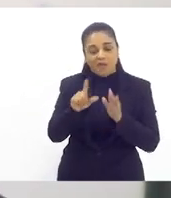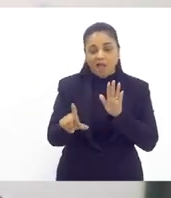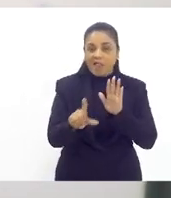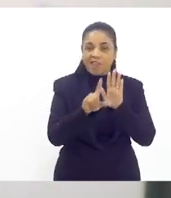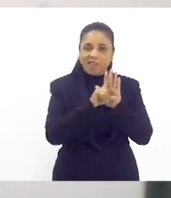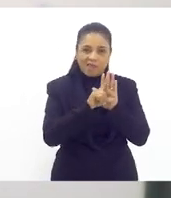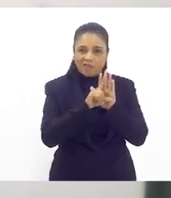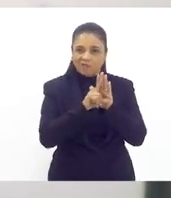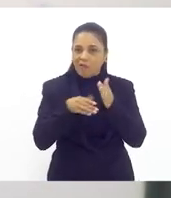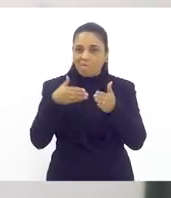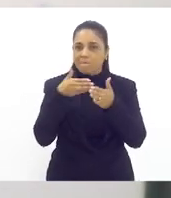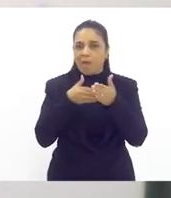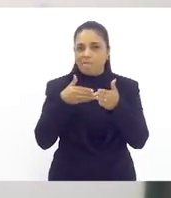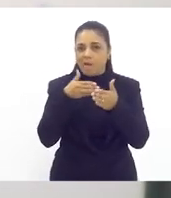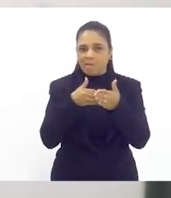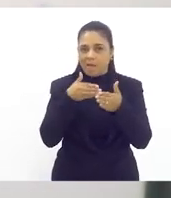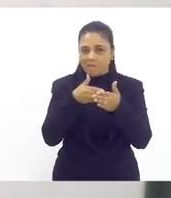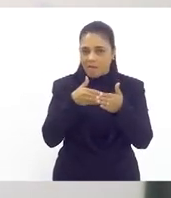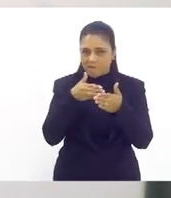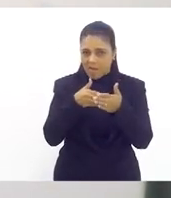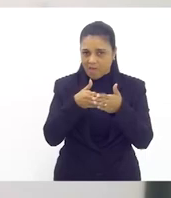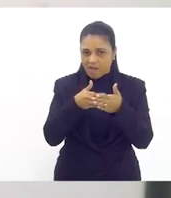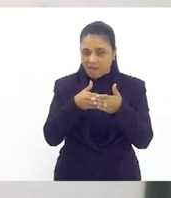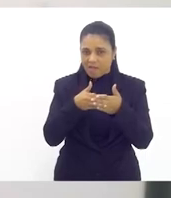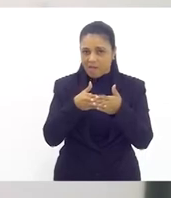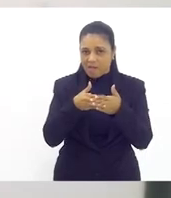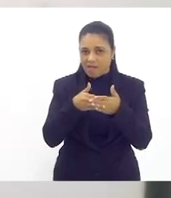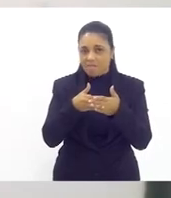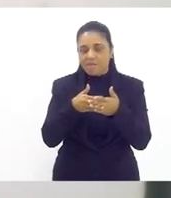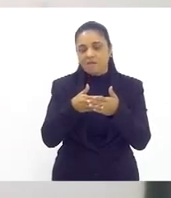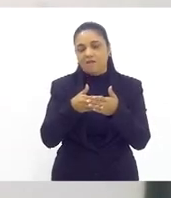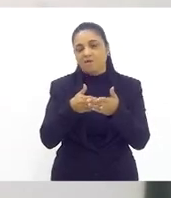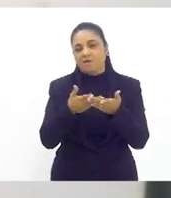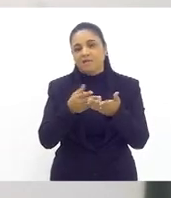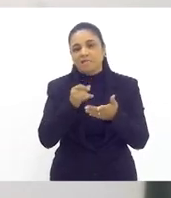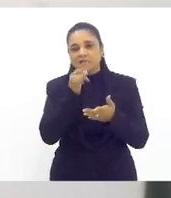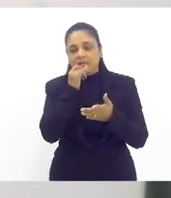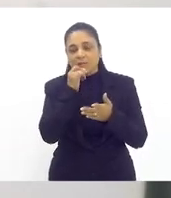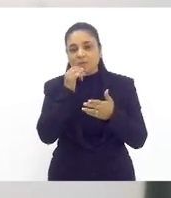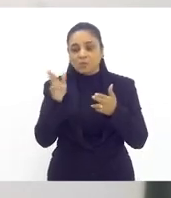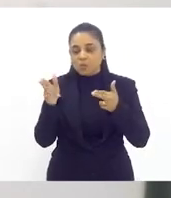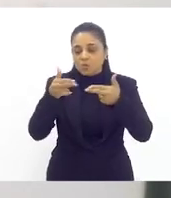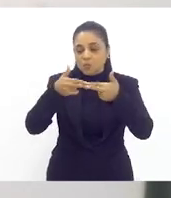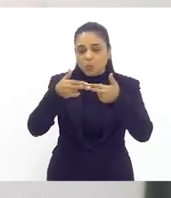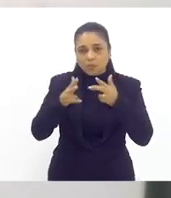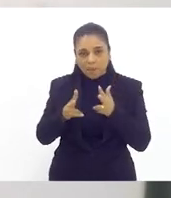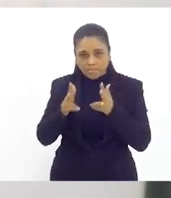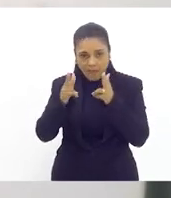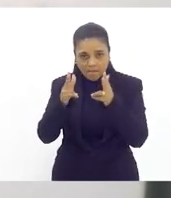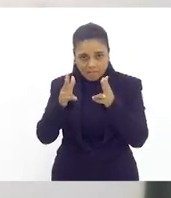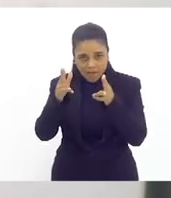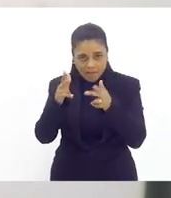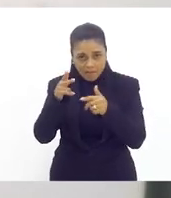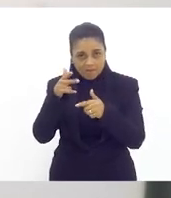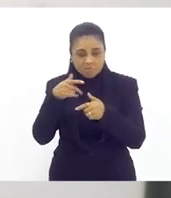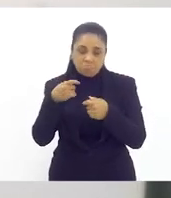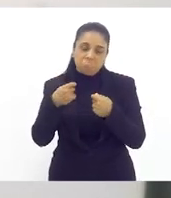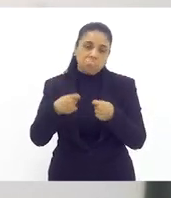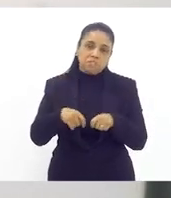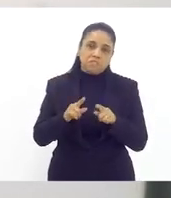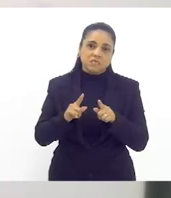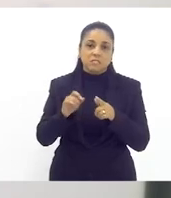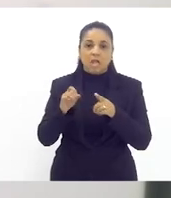restringir que para ser proponente para produzir por exemplo curtas metragens precise necessariamente